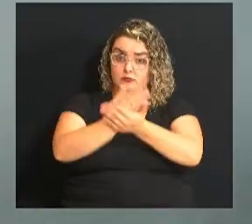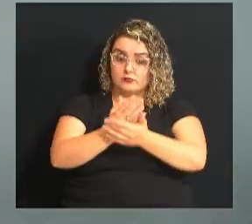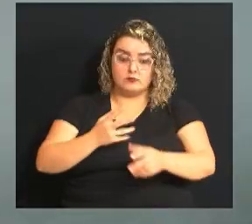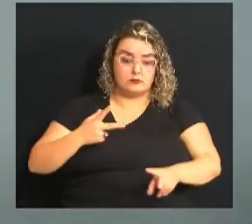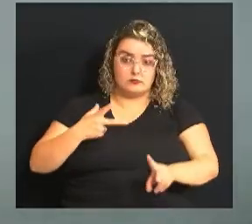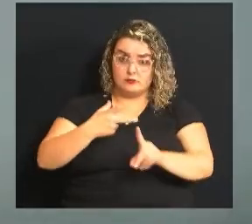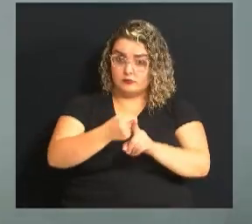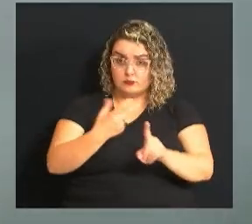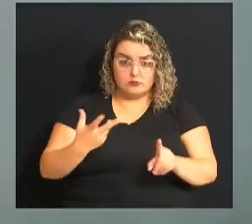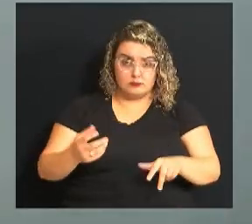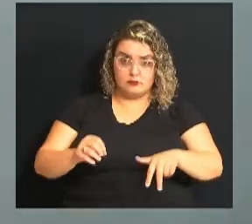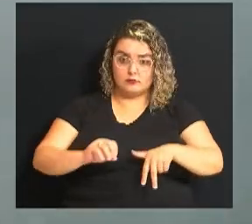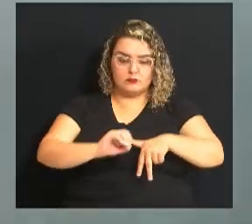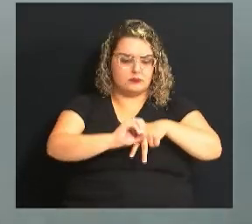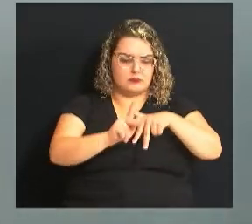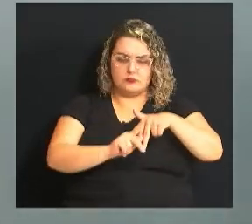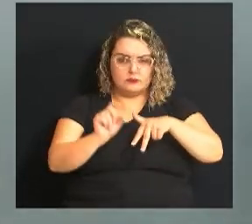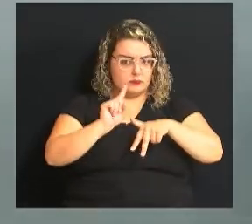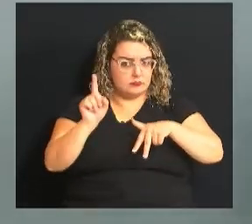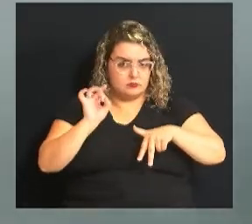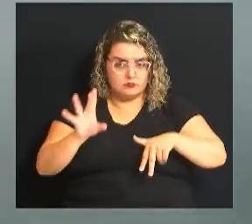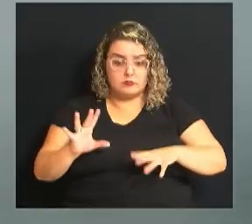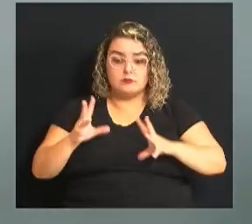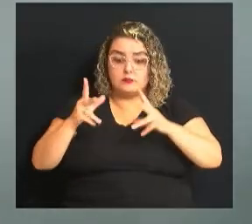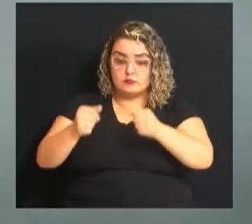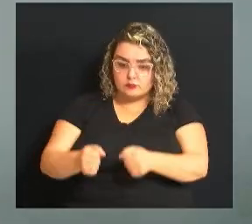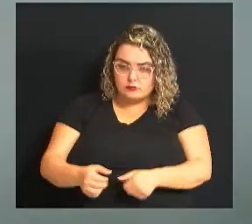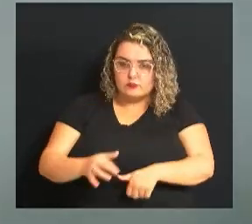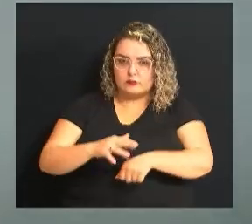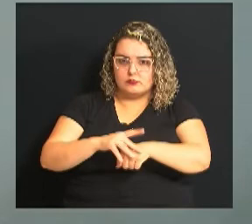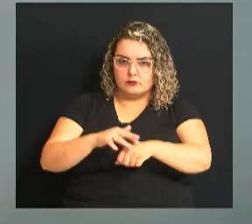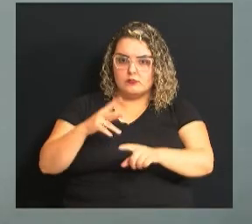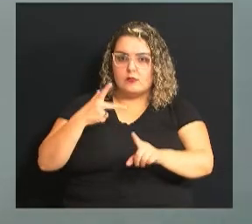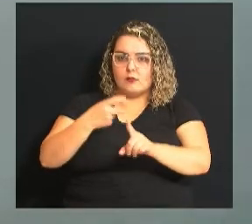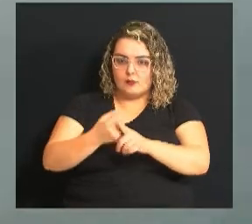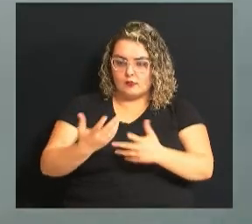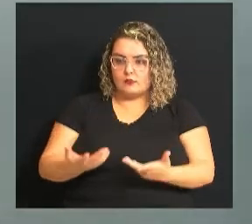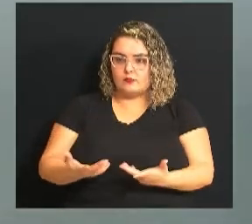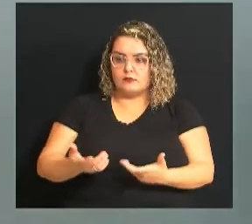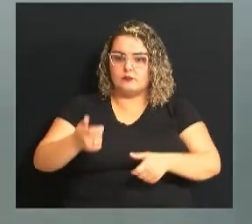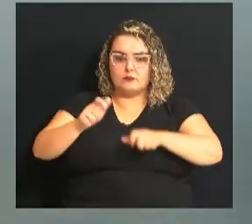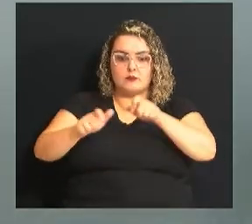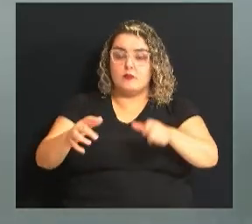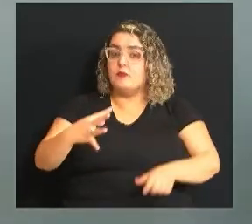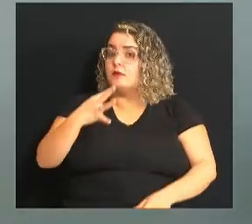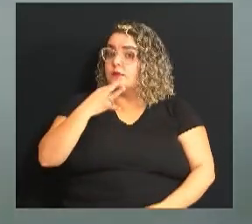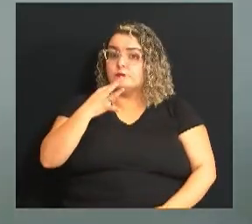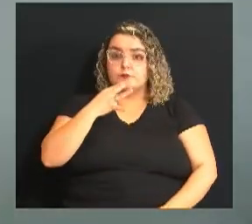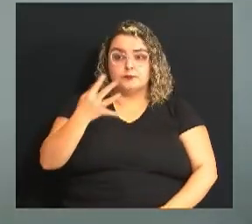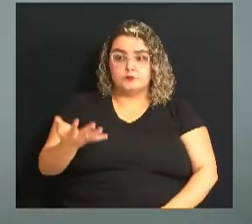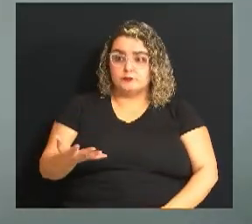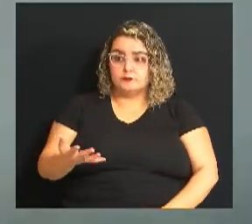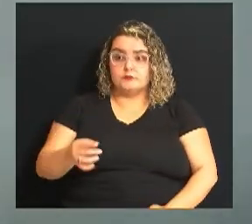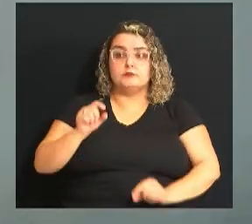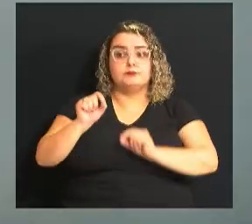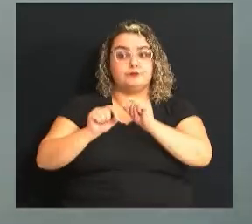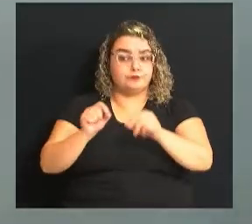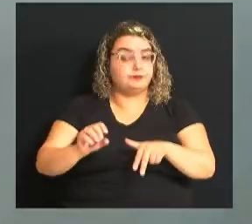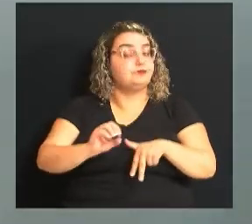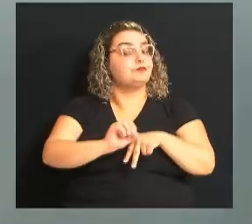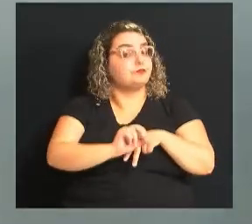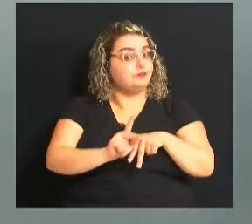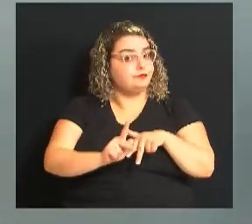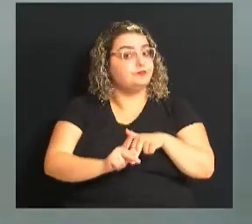todas essas doenças preveníveis por vacinação. As pessoas não conheceram o que é uma poliomielite,